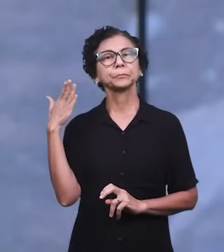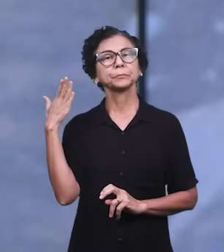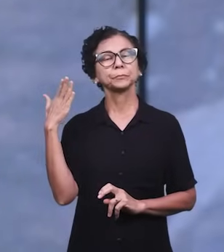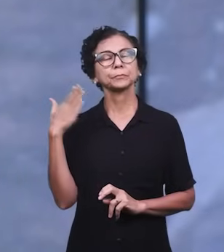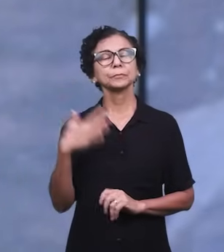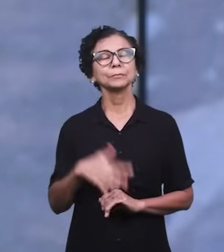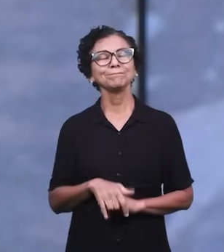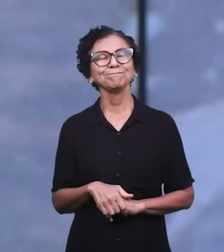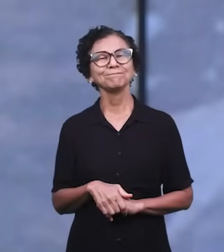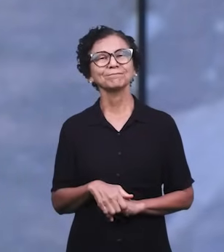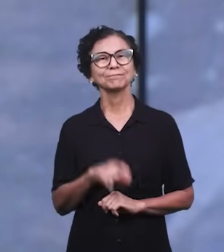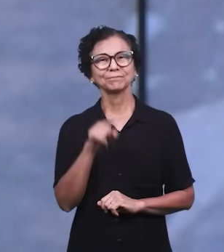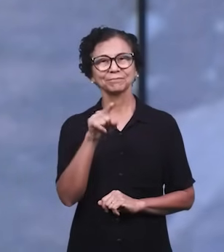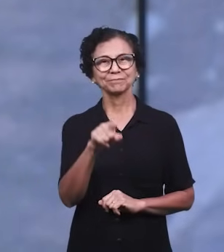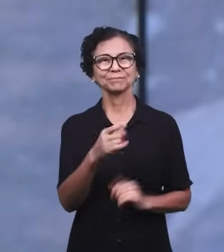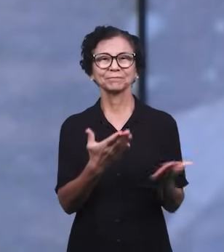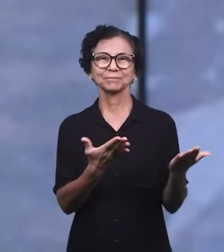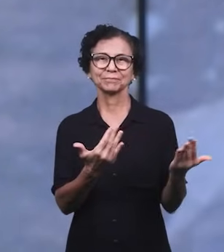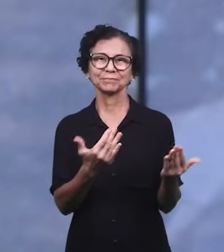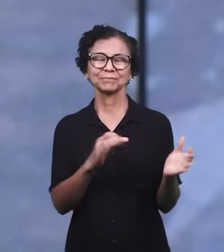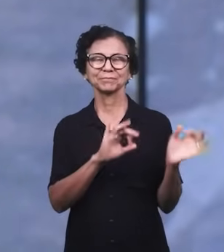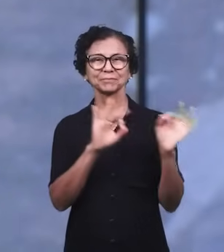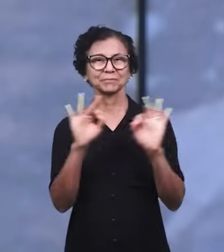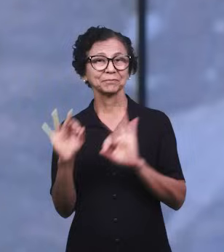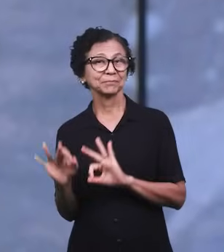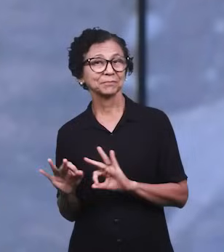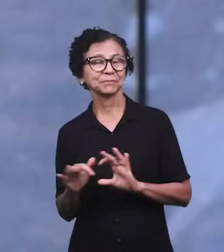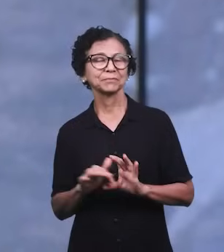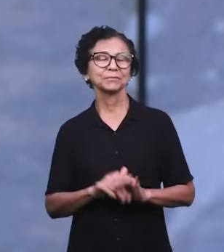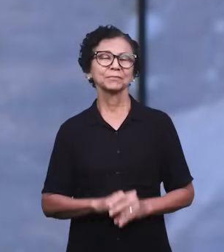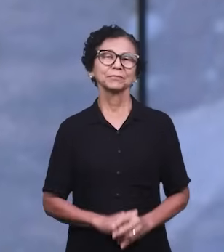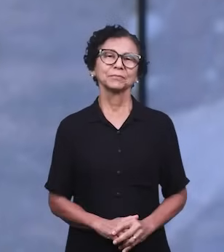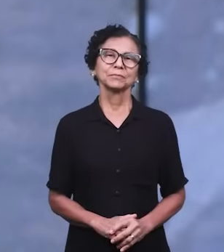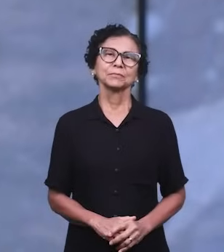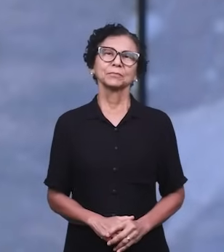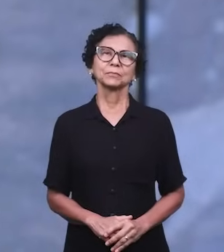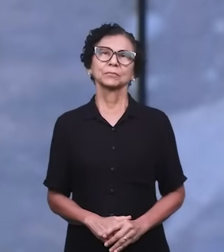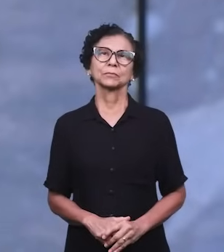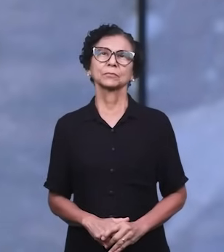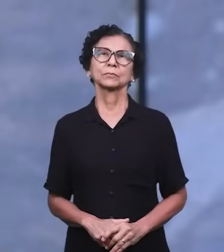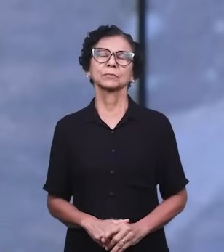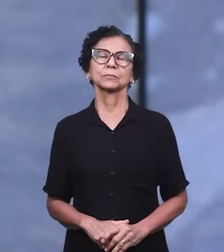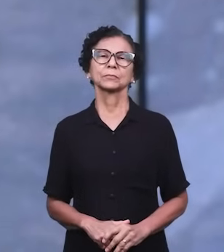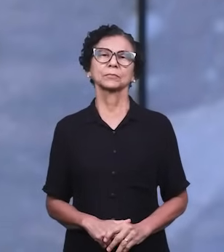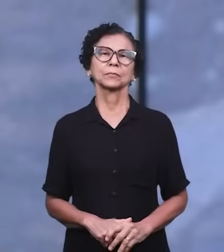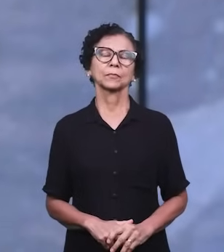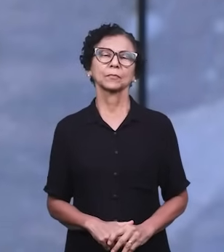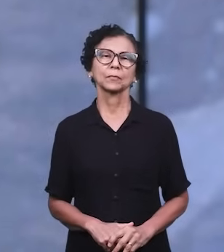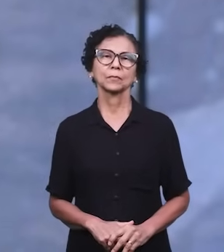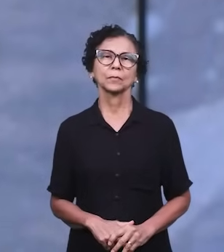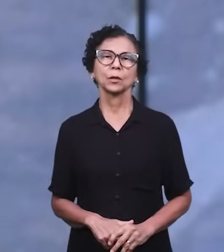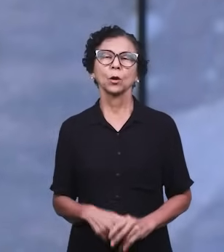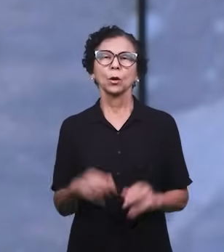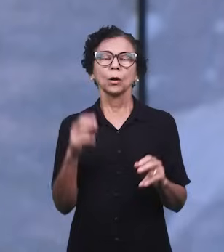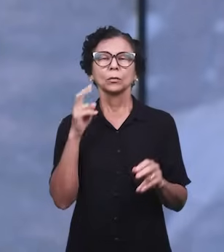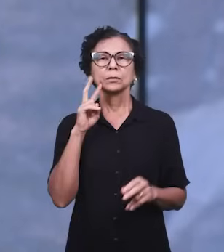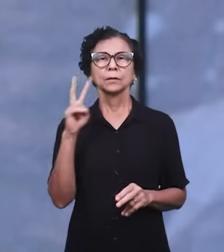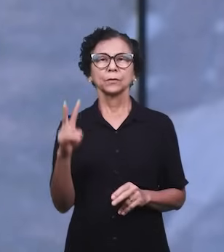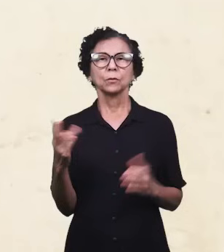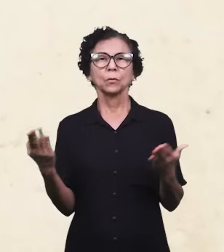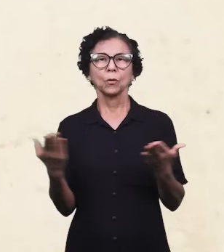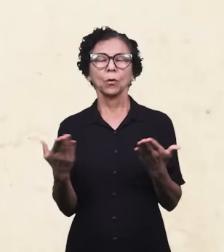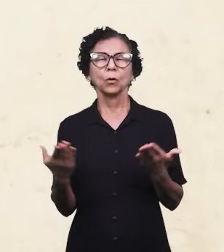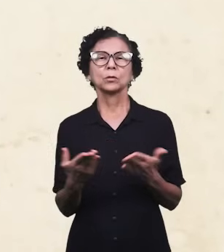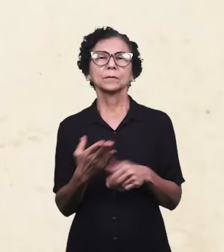para você, jovem, que está assistindo, que está acompanhando, aplicando esses ensinamentos à sua vida. Então, fala,